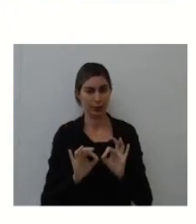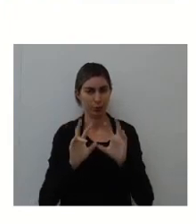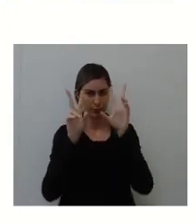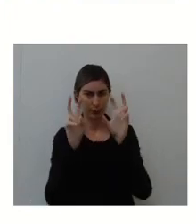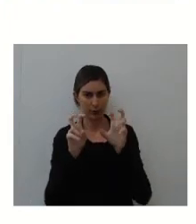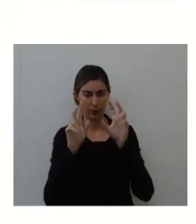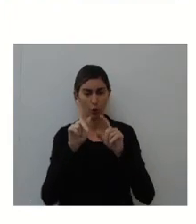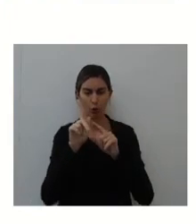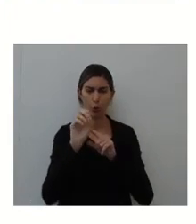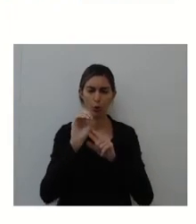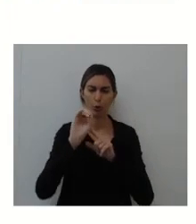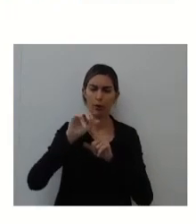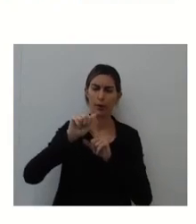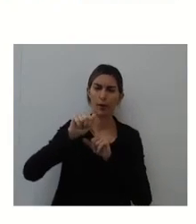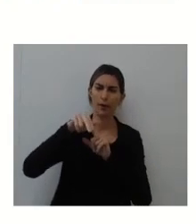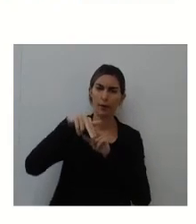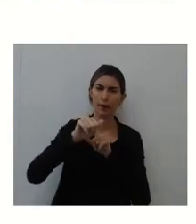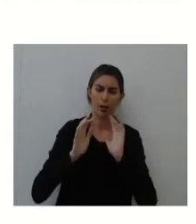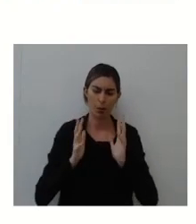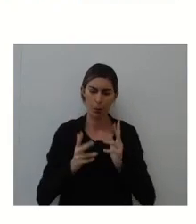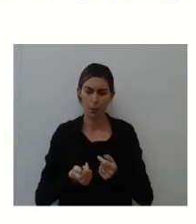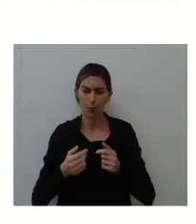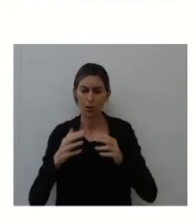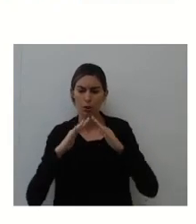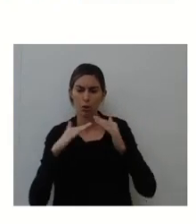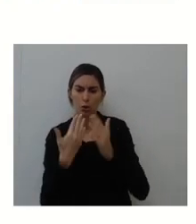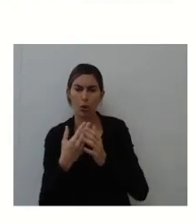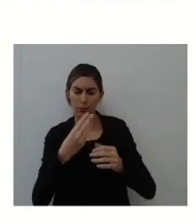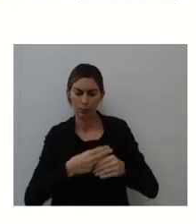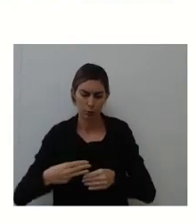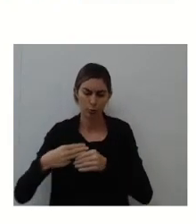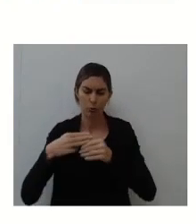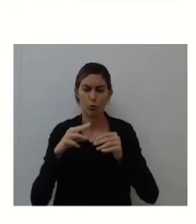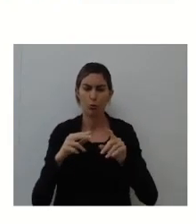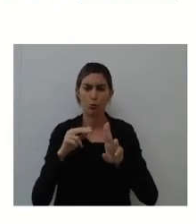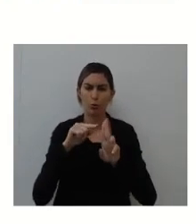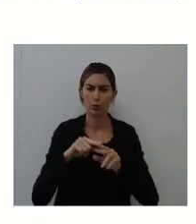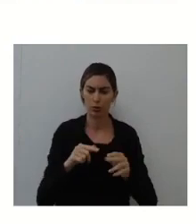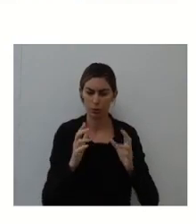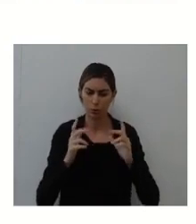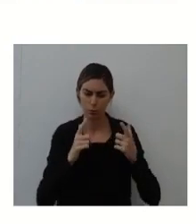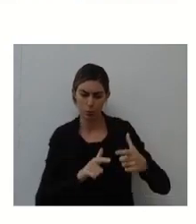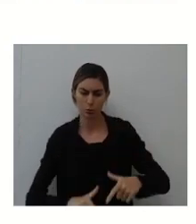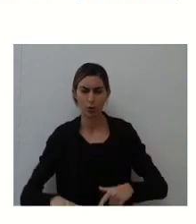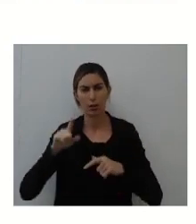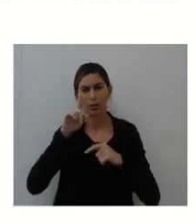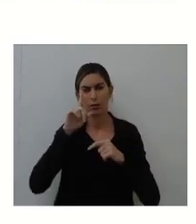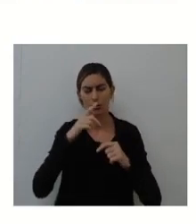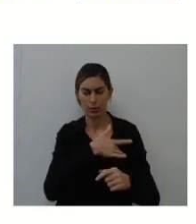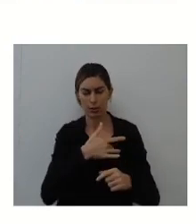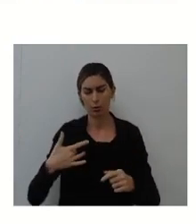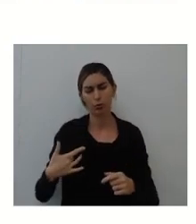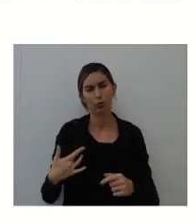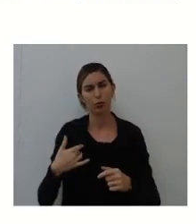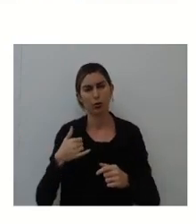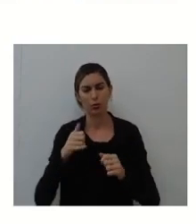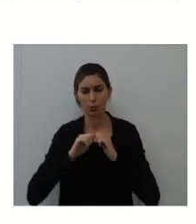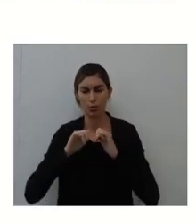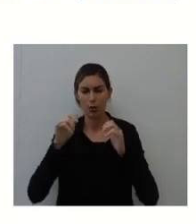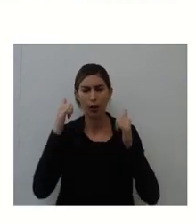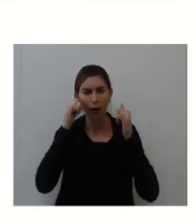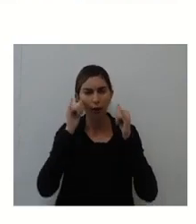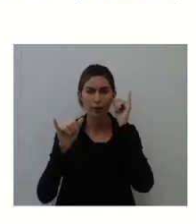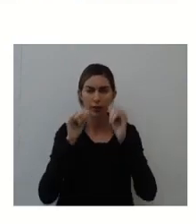título: Goiânia higieniza escolas municipais e unidades de saúde para conter avanço do novo coronavírus. E aí por que